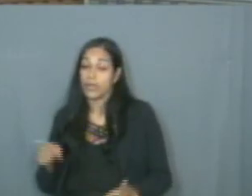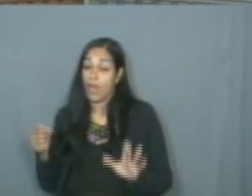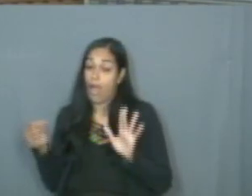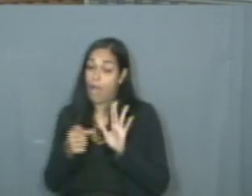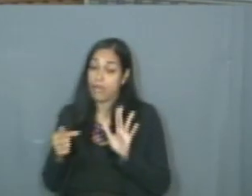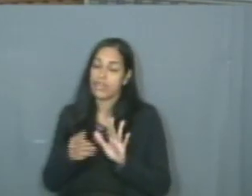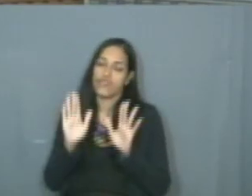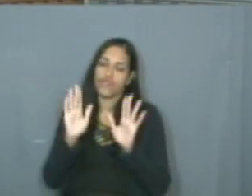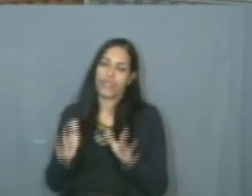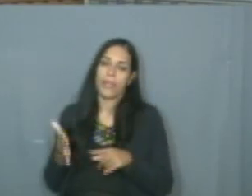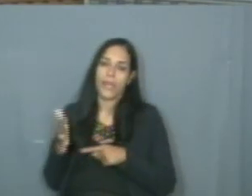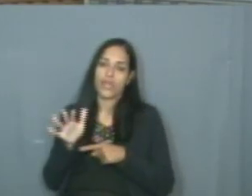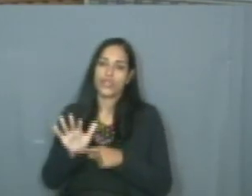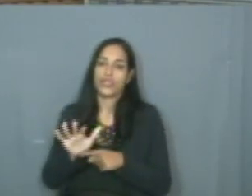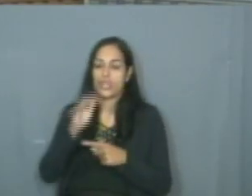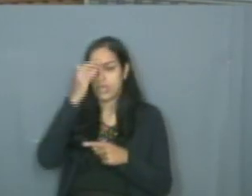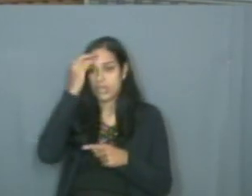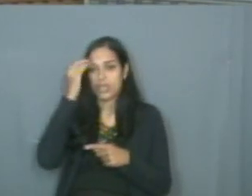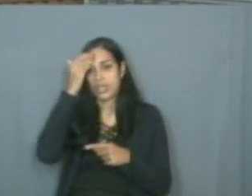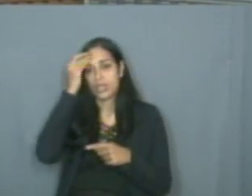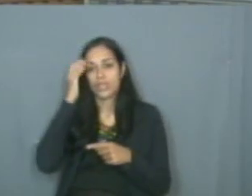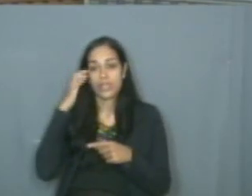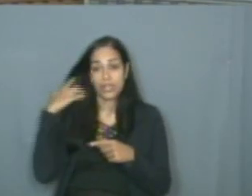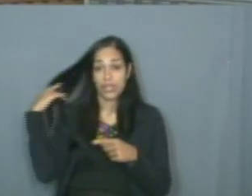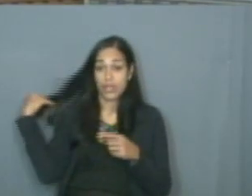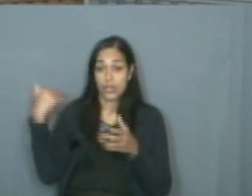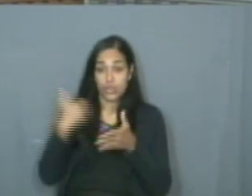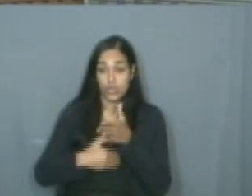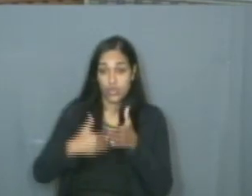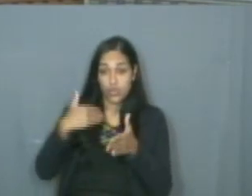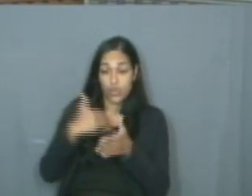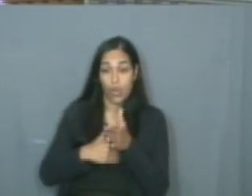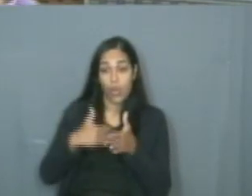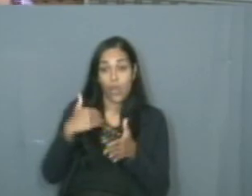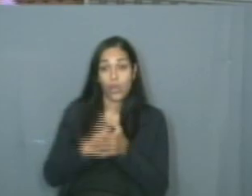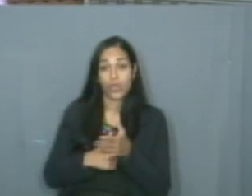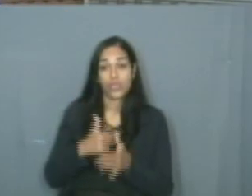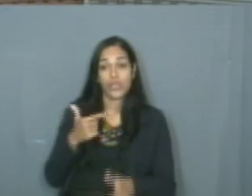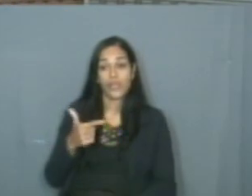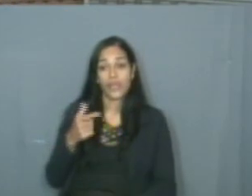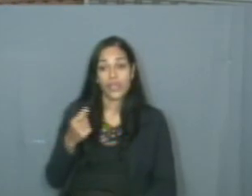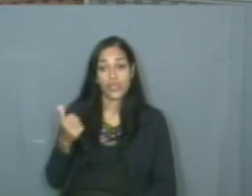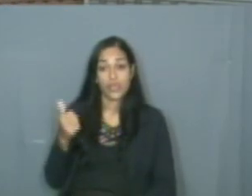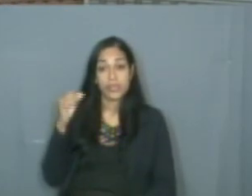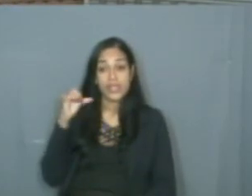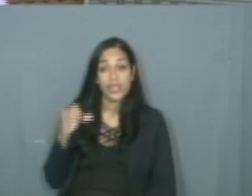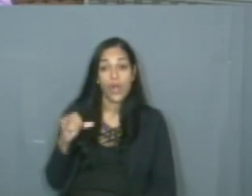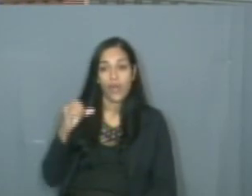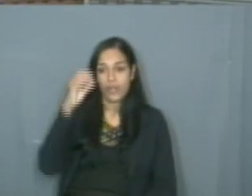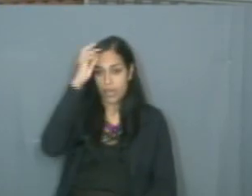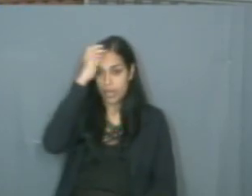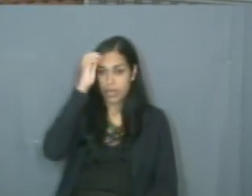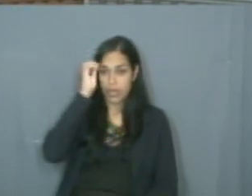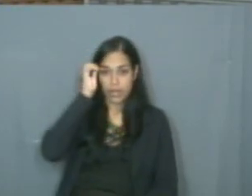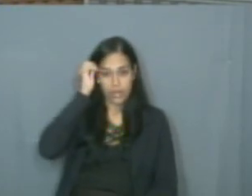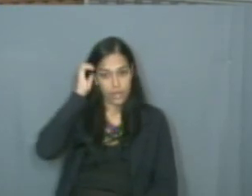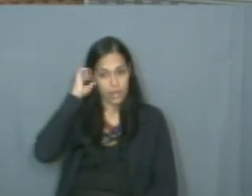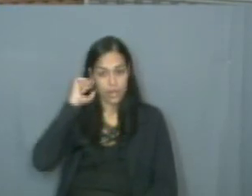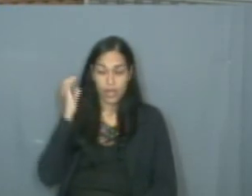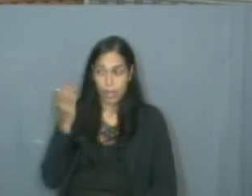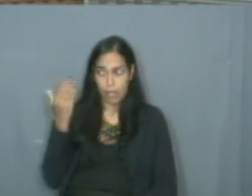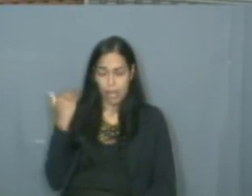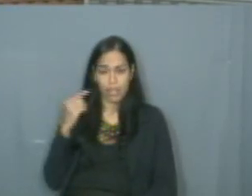já são muito claras. Já dizem que esses descontos, nesse montante, vêm desde 2019. Se para trás tem,